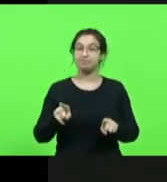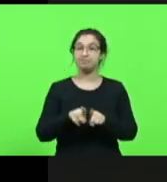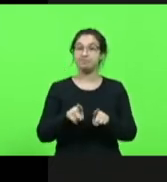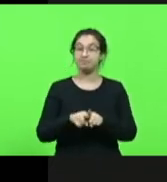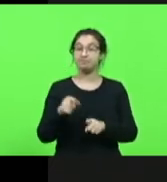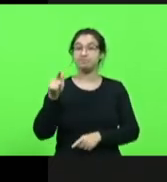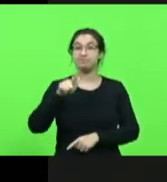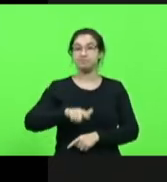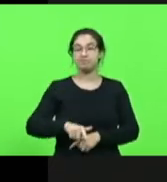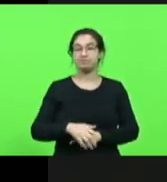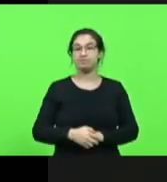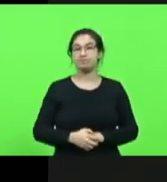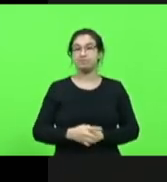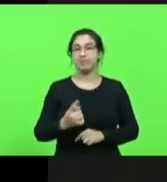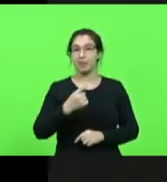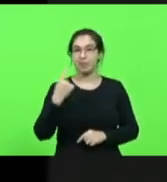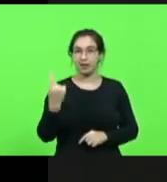e também